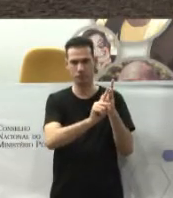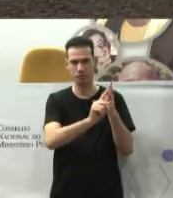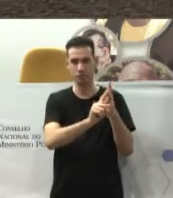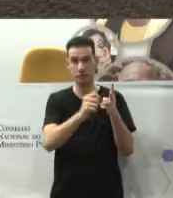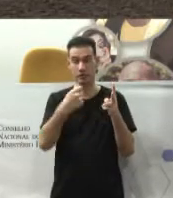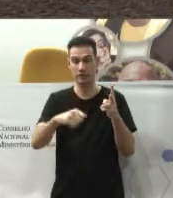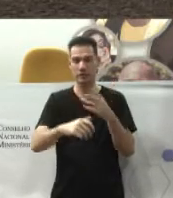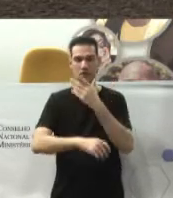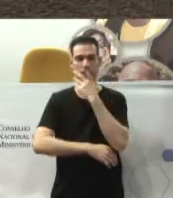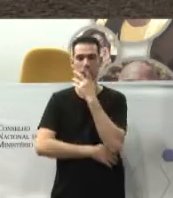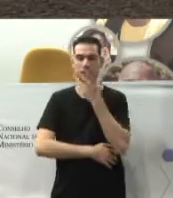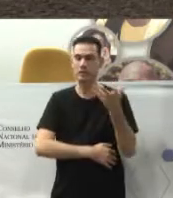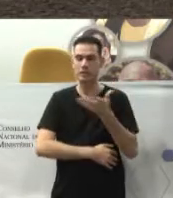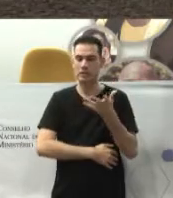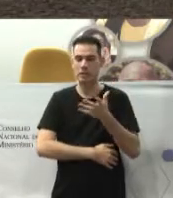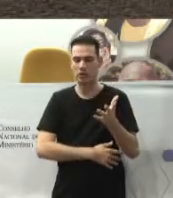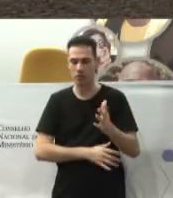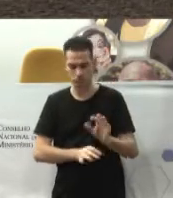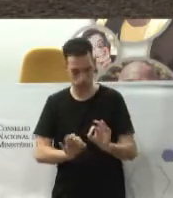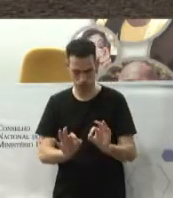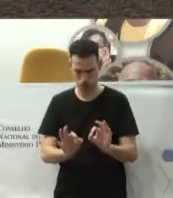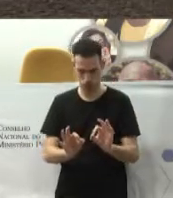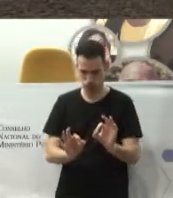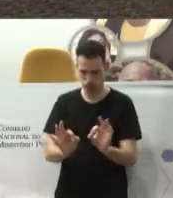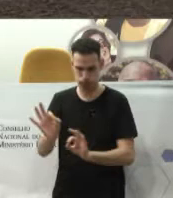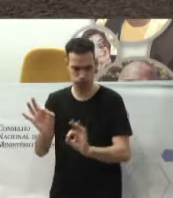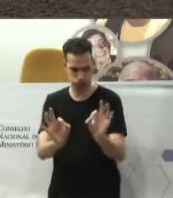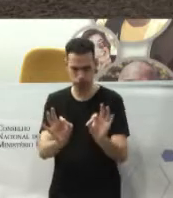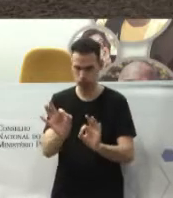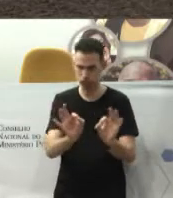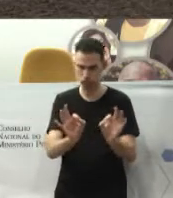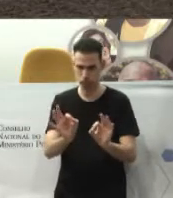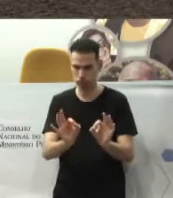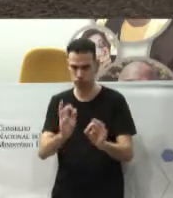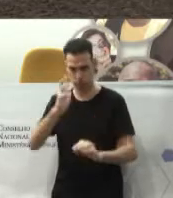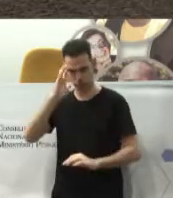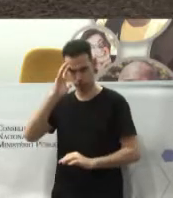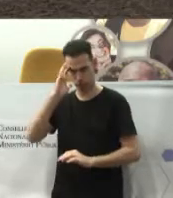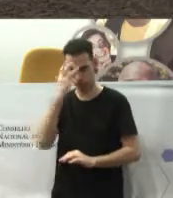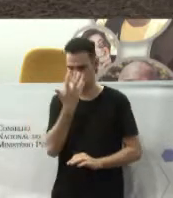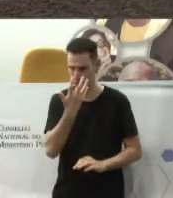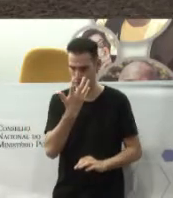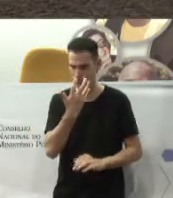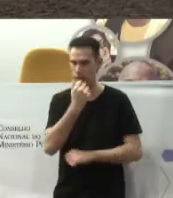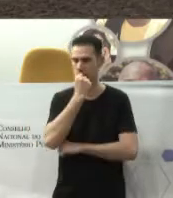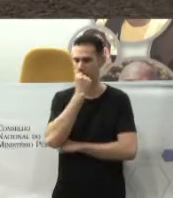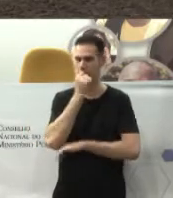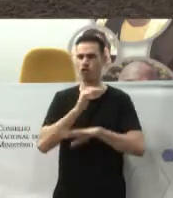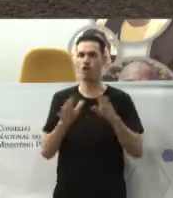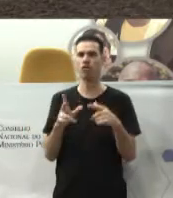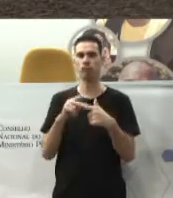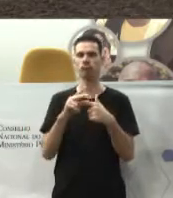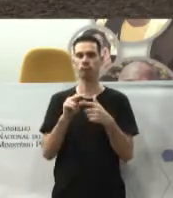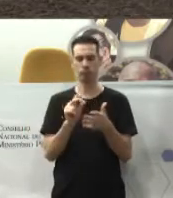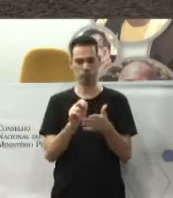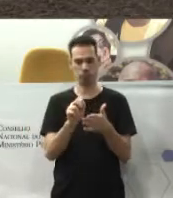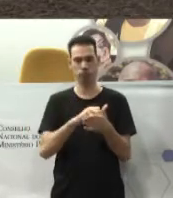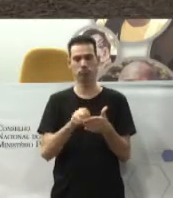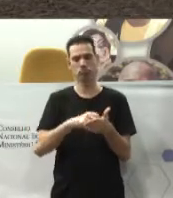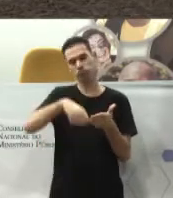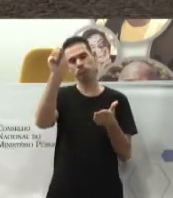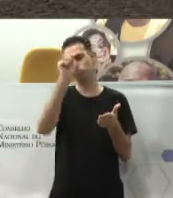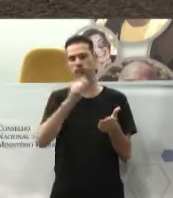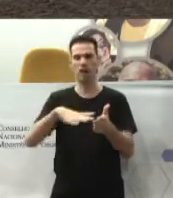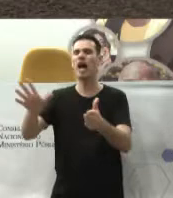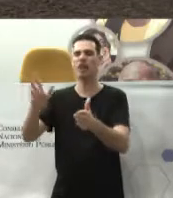um plano de solução. A solução não pode ser uma canetada, né? Eu gostei,